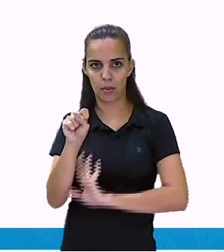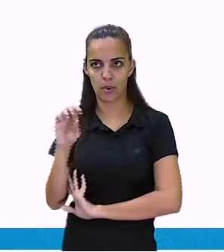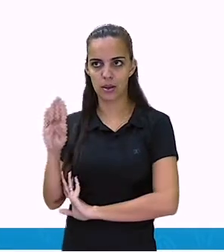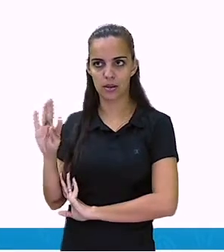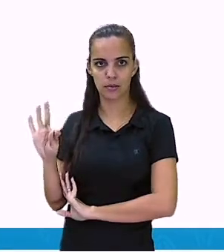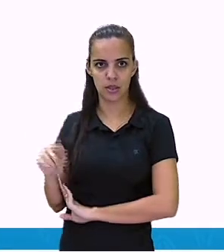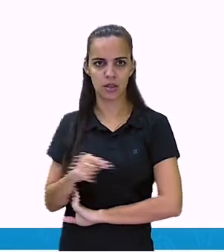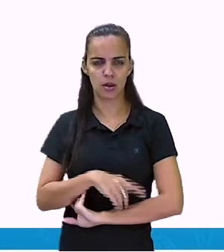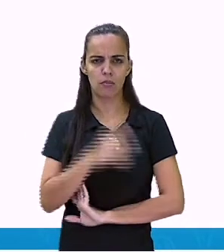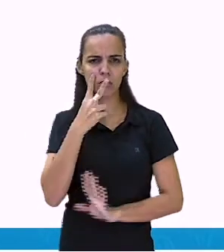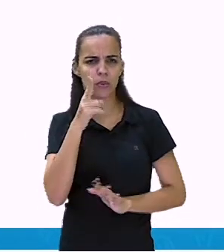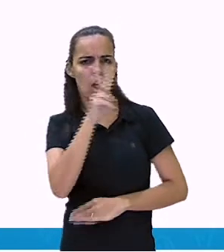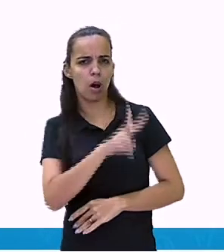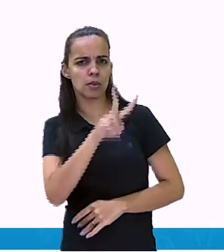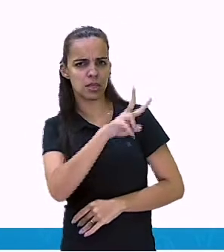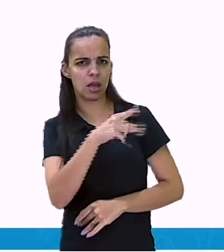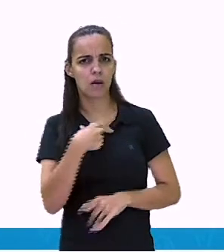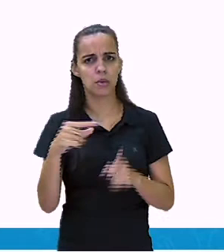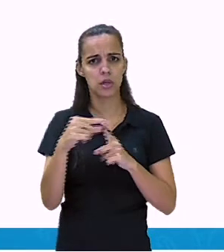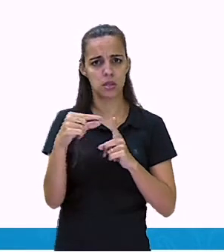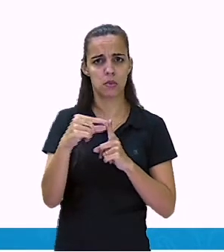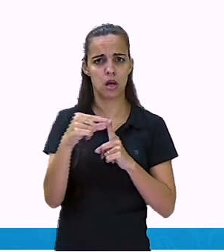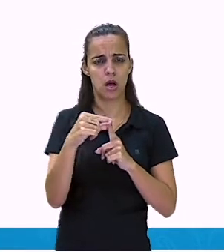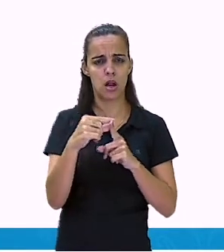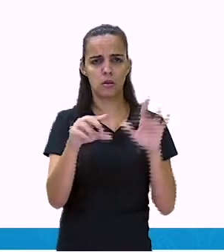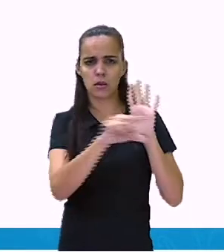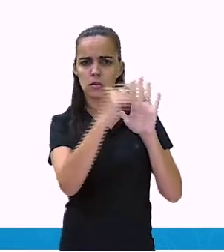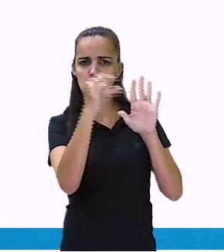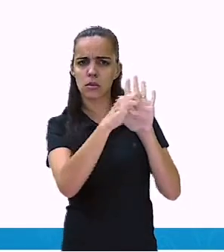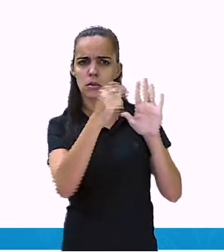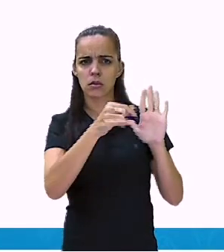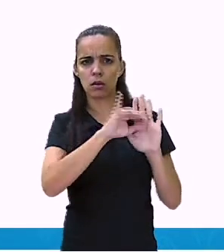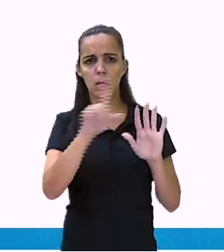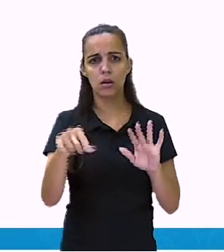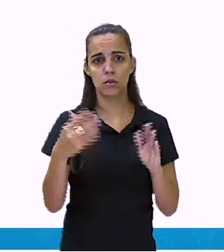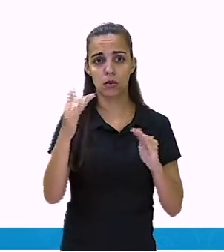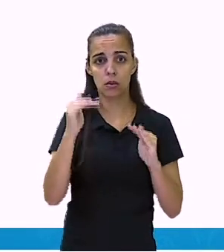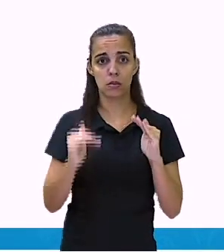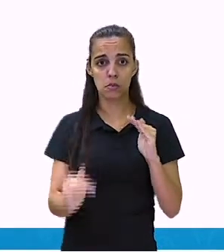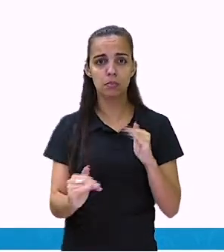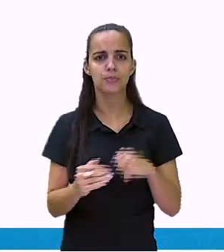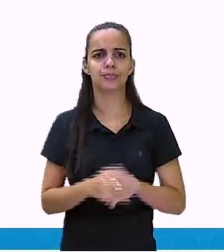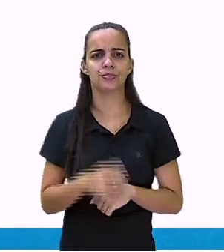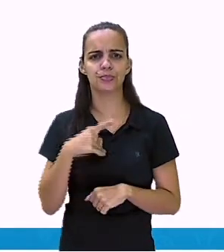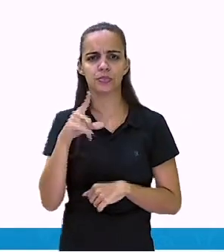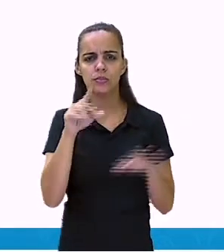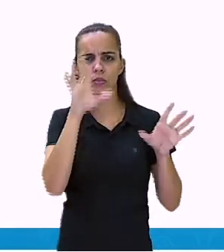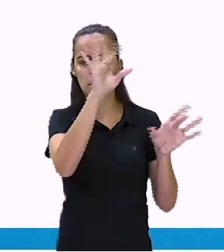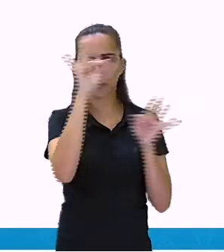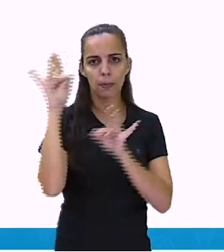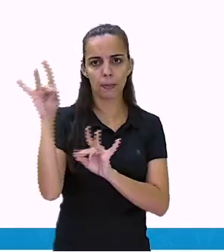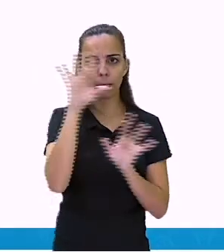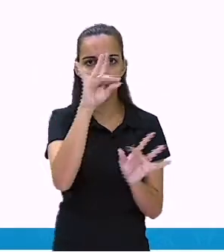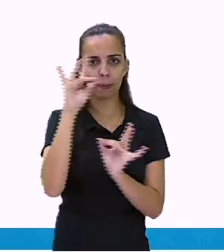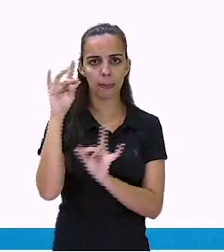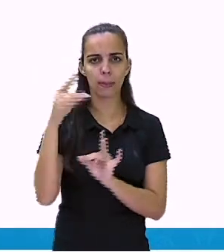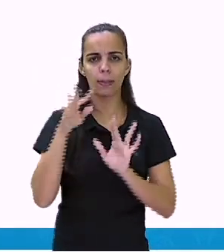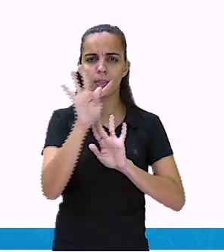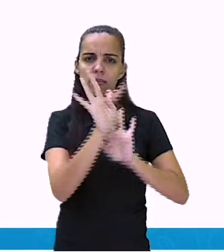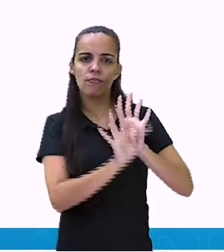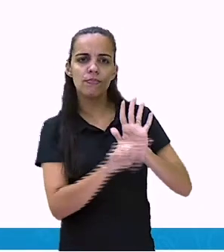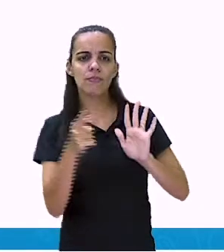Observe as palavras destacadas nos trechos abaixo, retirados do texto, e em